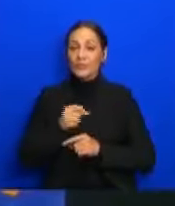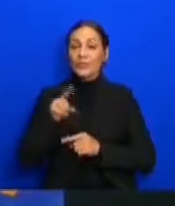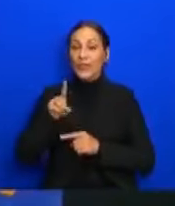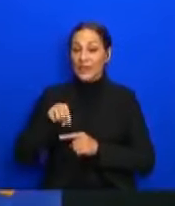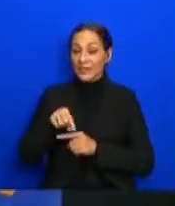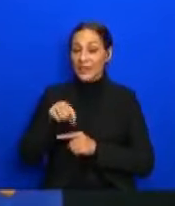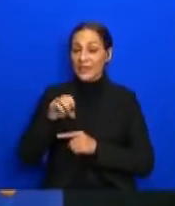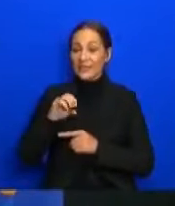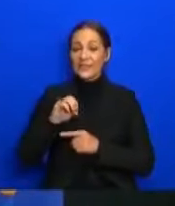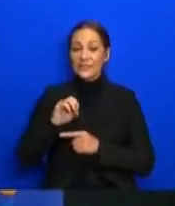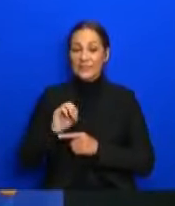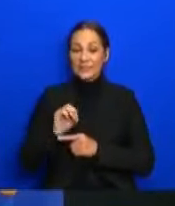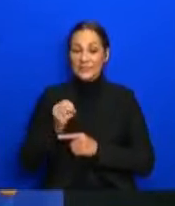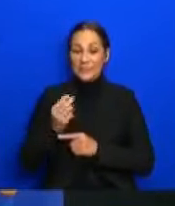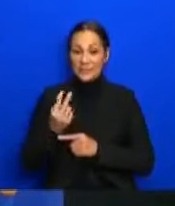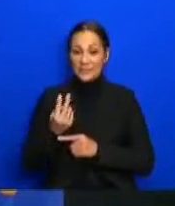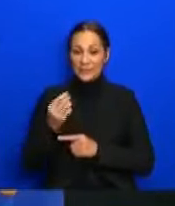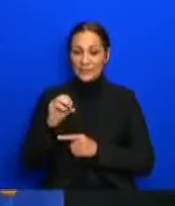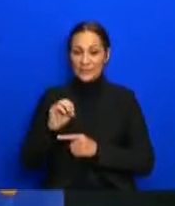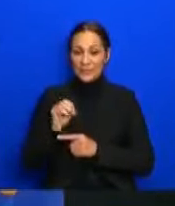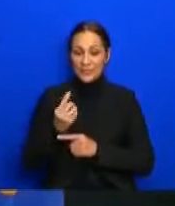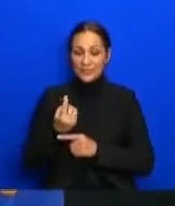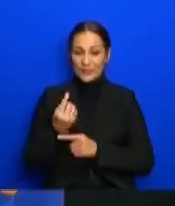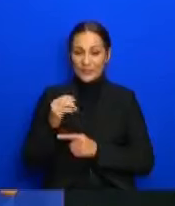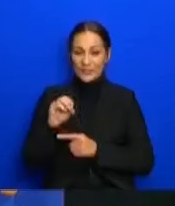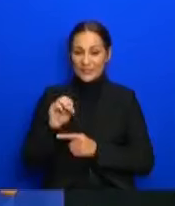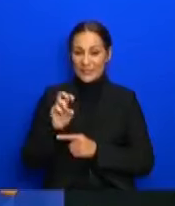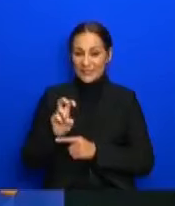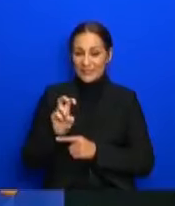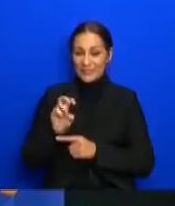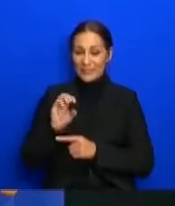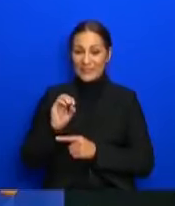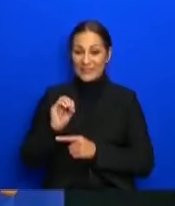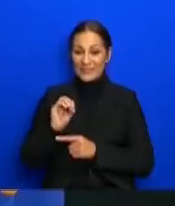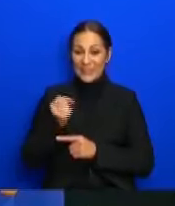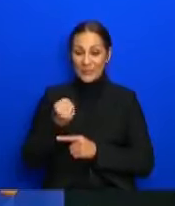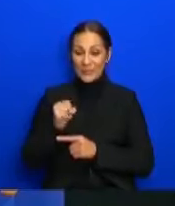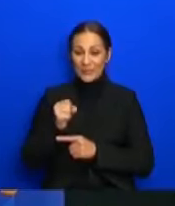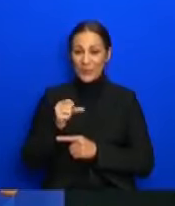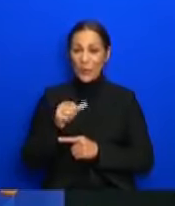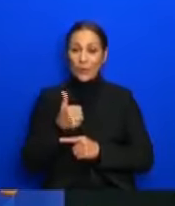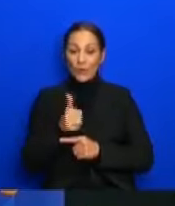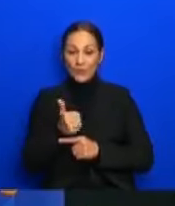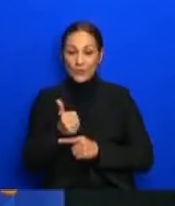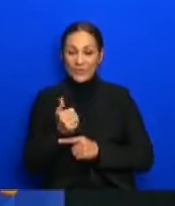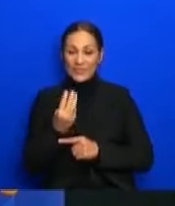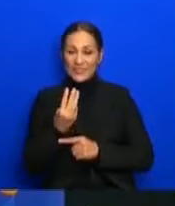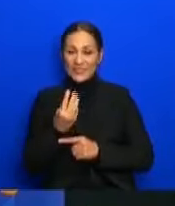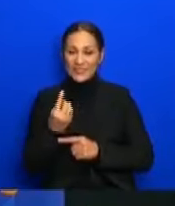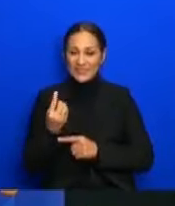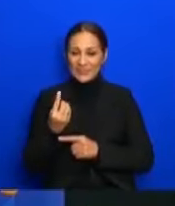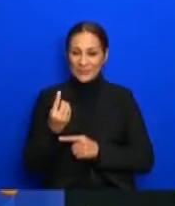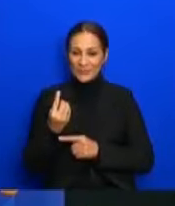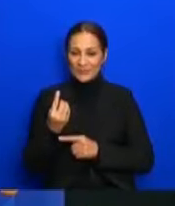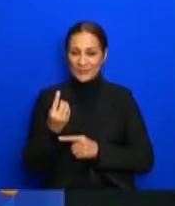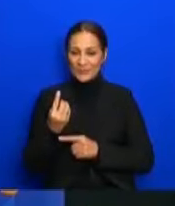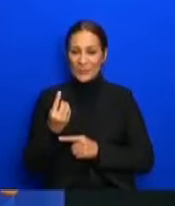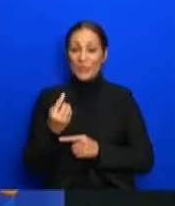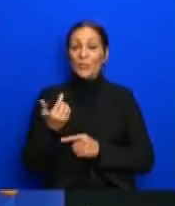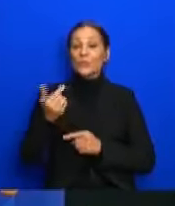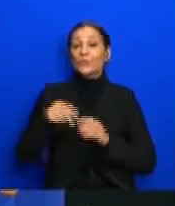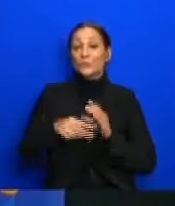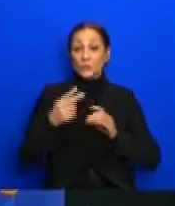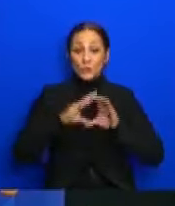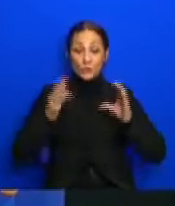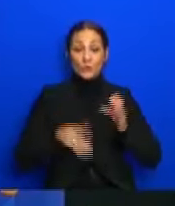dezenas. 02, 01, 05, 08, 11 e 31.